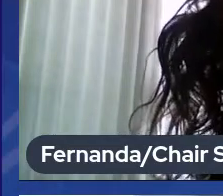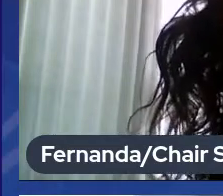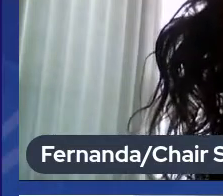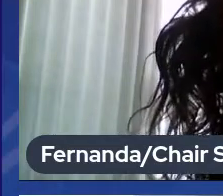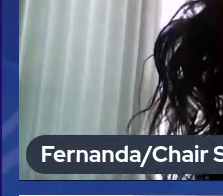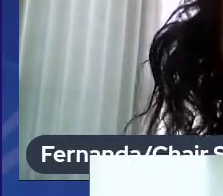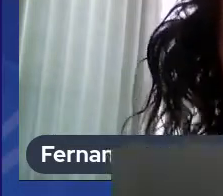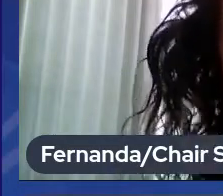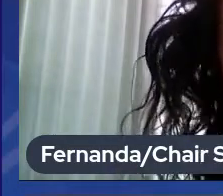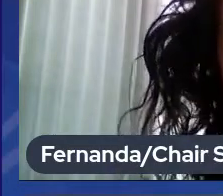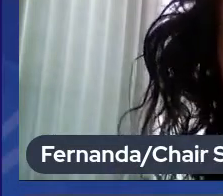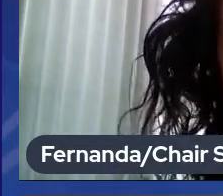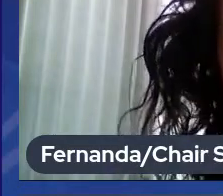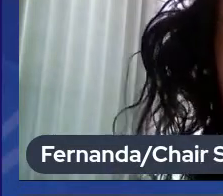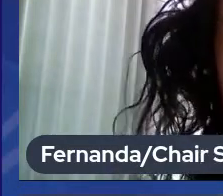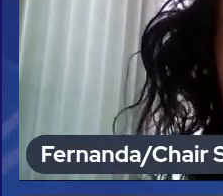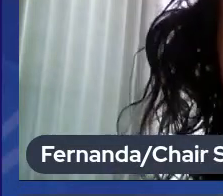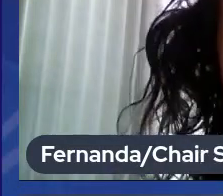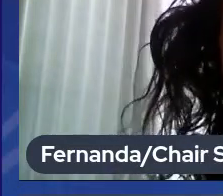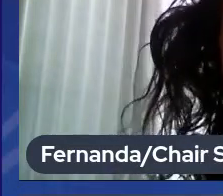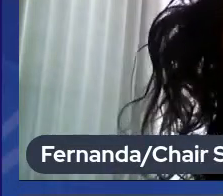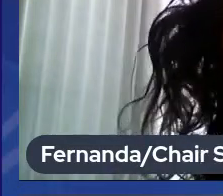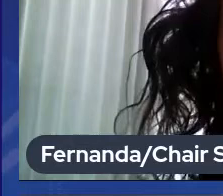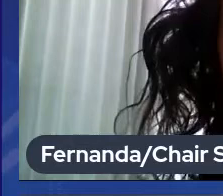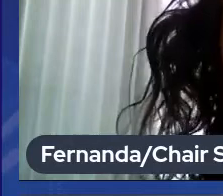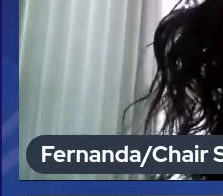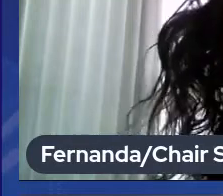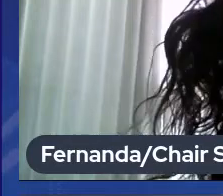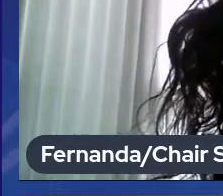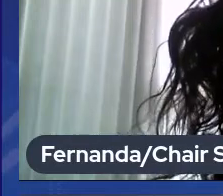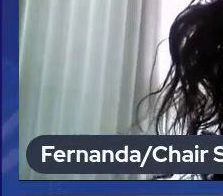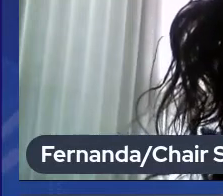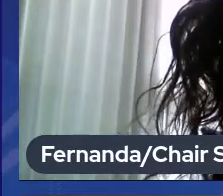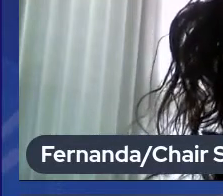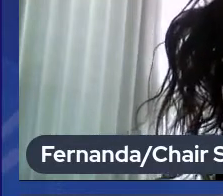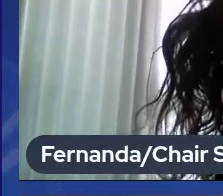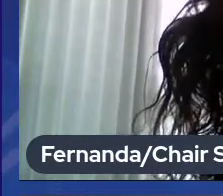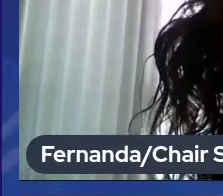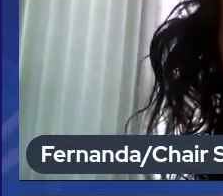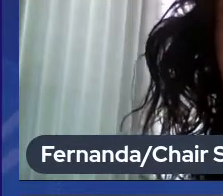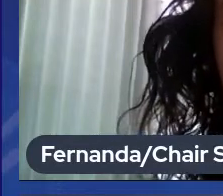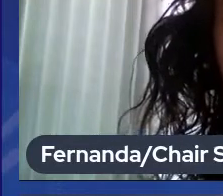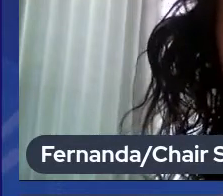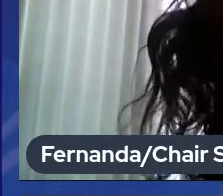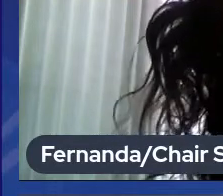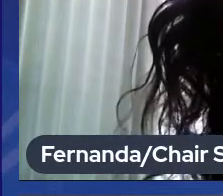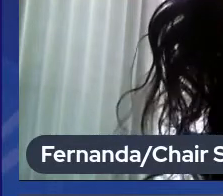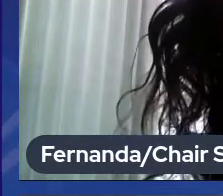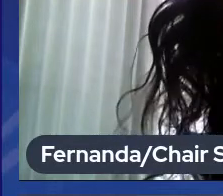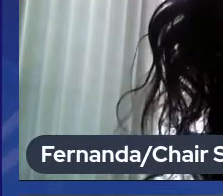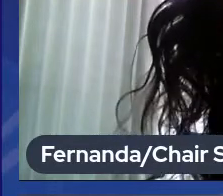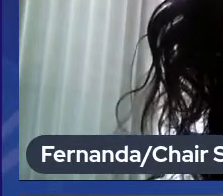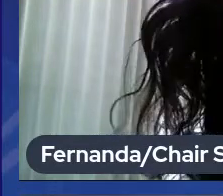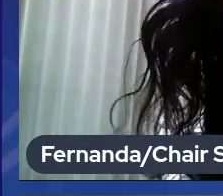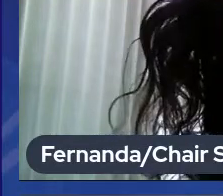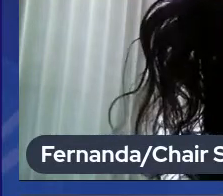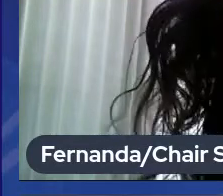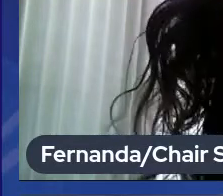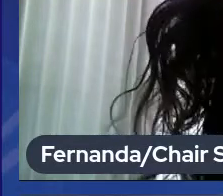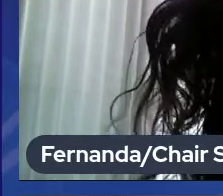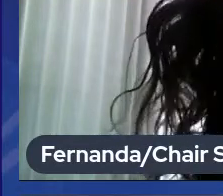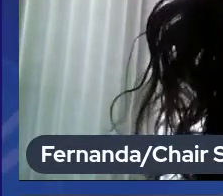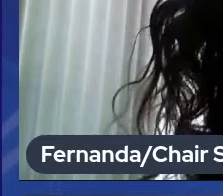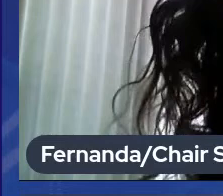através de atividades polegadas no ensino remoto uma apropriação da cultura digital na Educação Básica